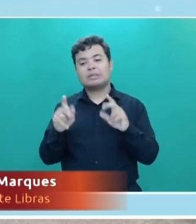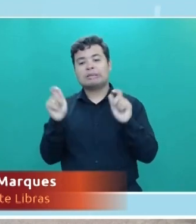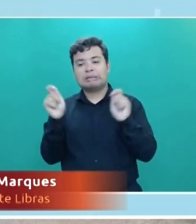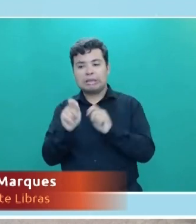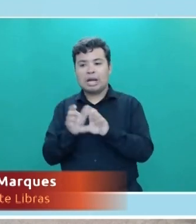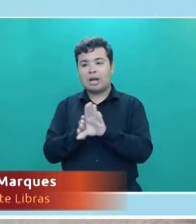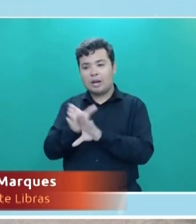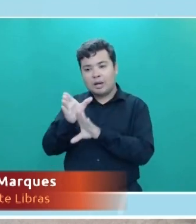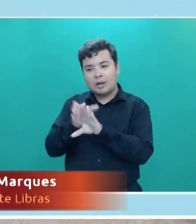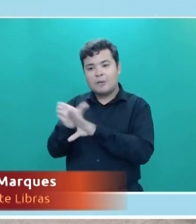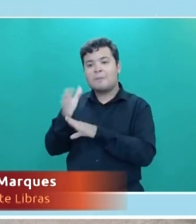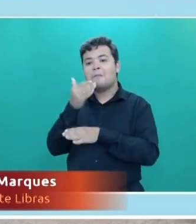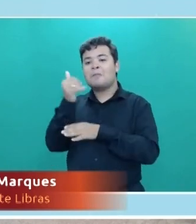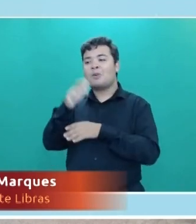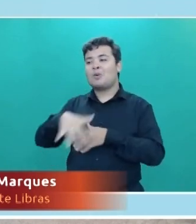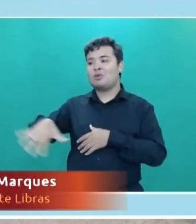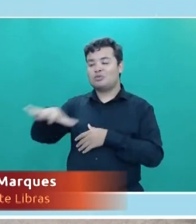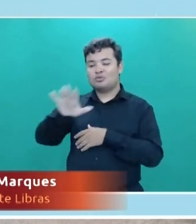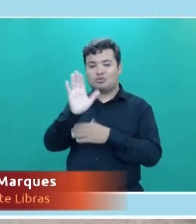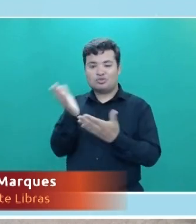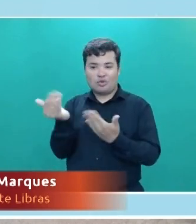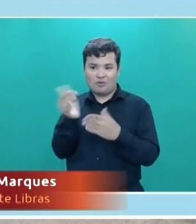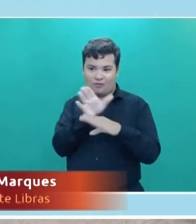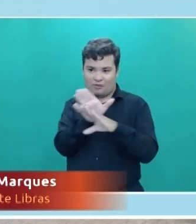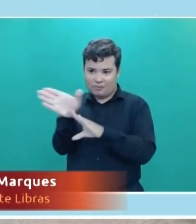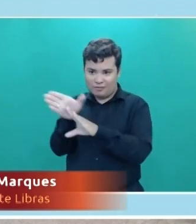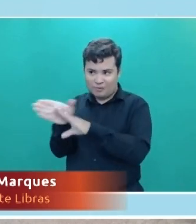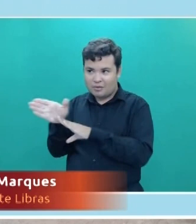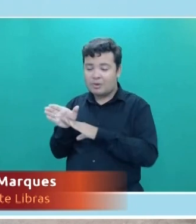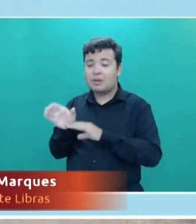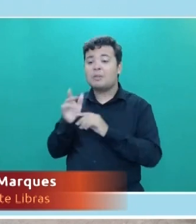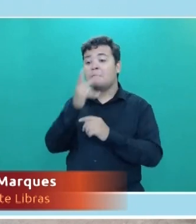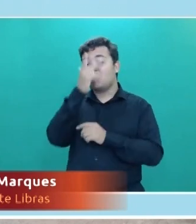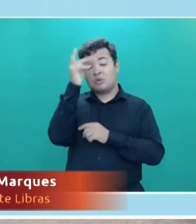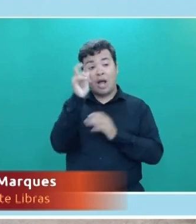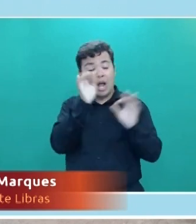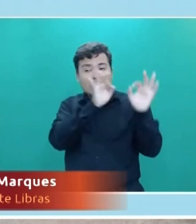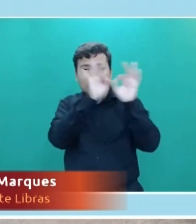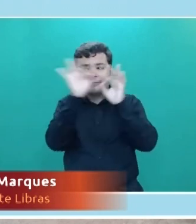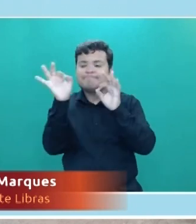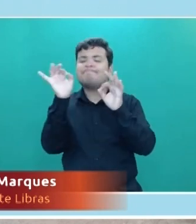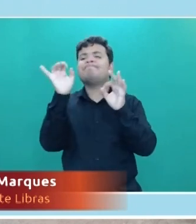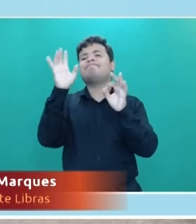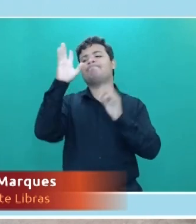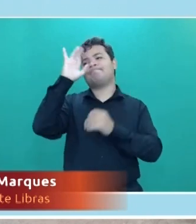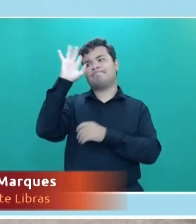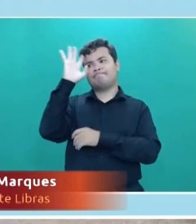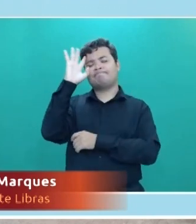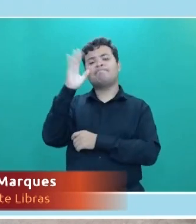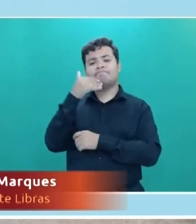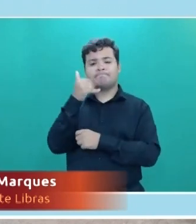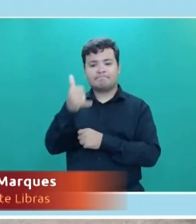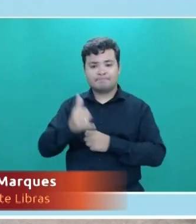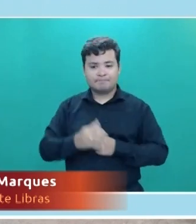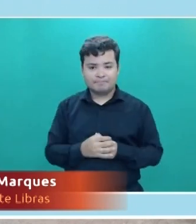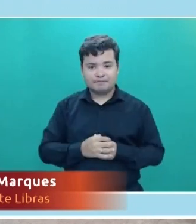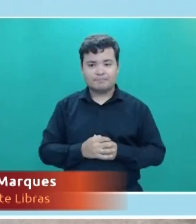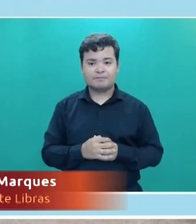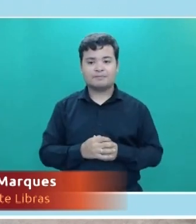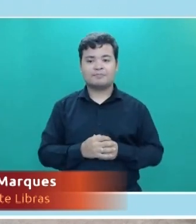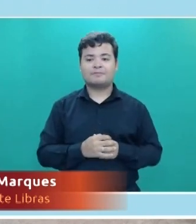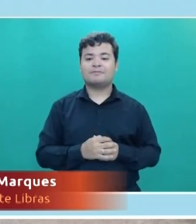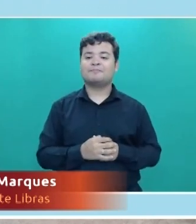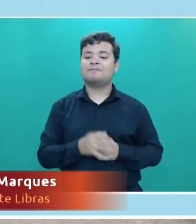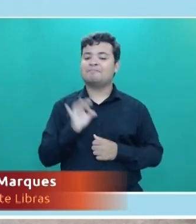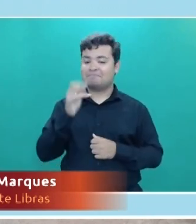também a juventude, como disse Michele, que as pessoas assistam esse conteúdo e pensem um pouco mais, né, sobre esse tema. Sim,